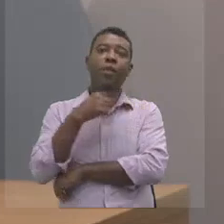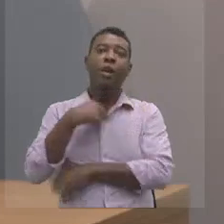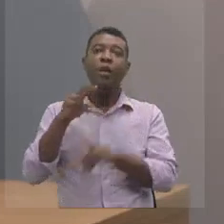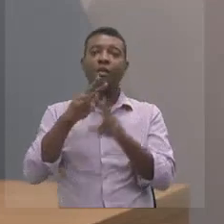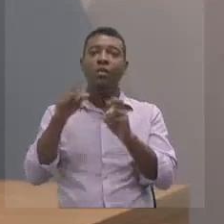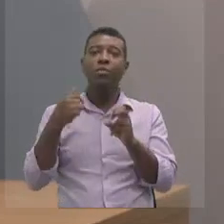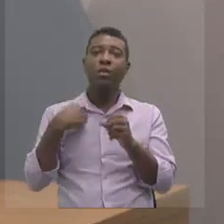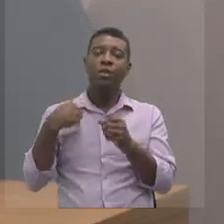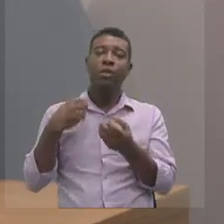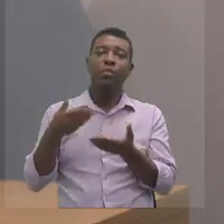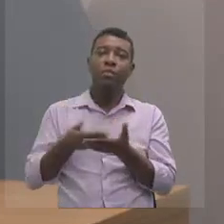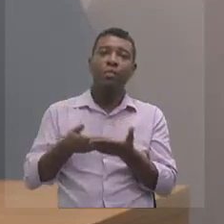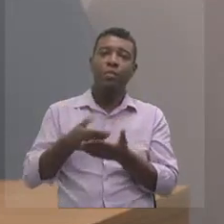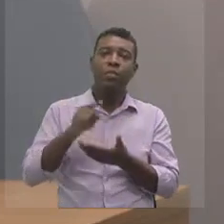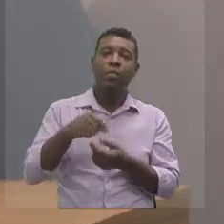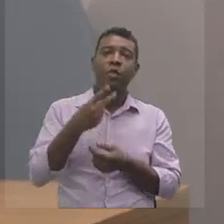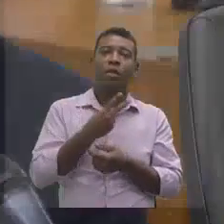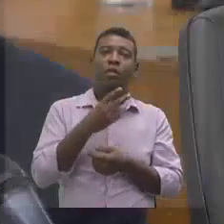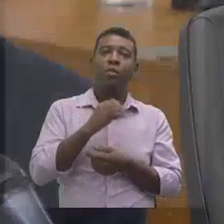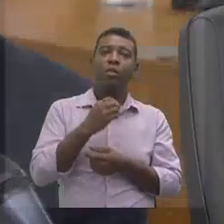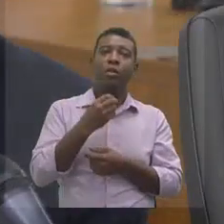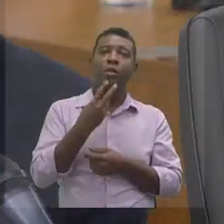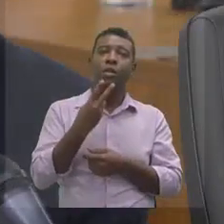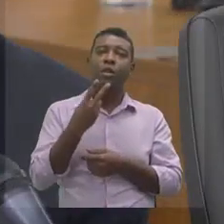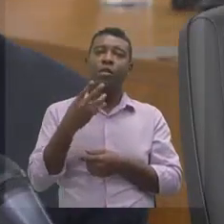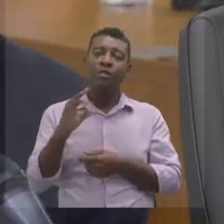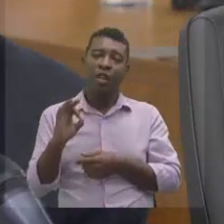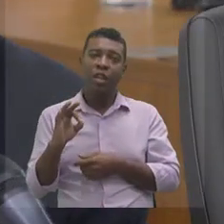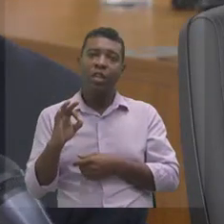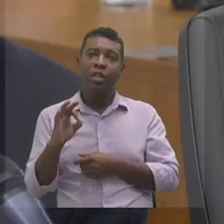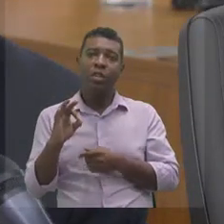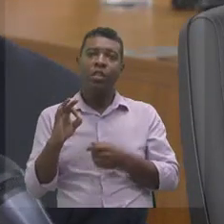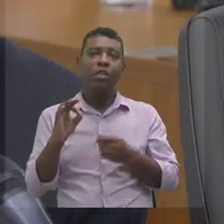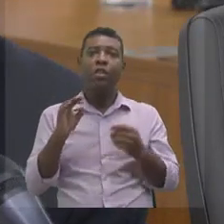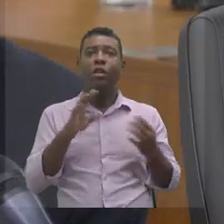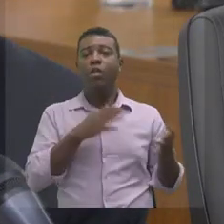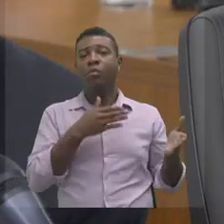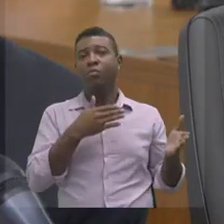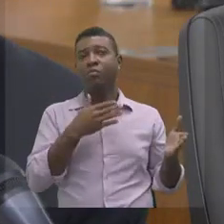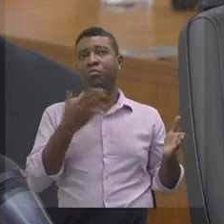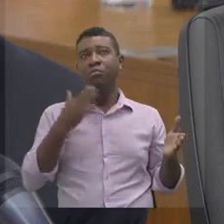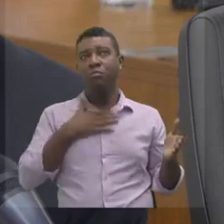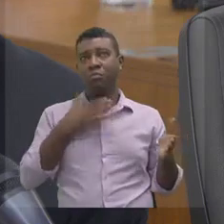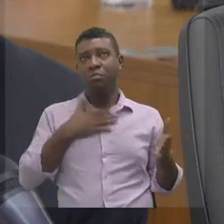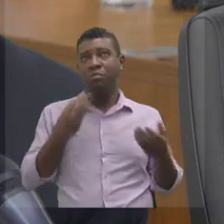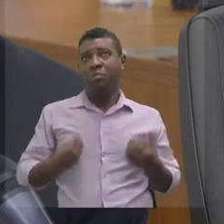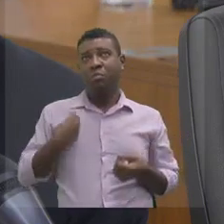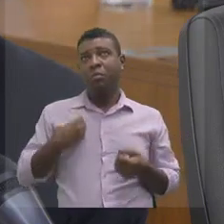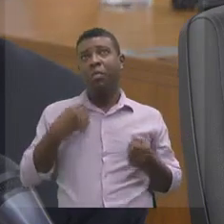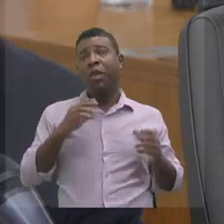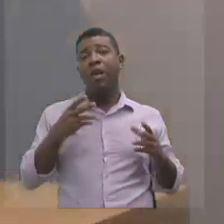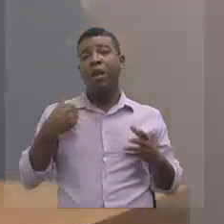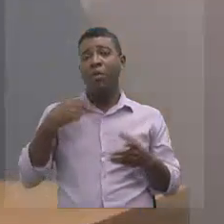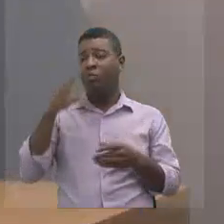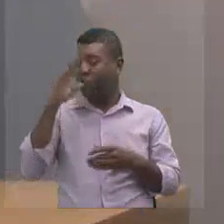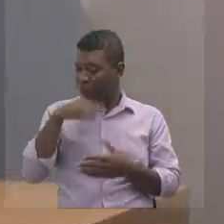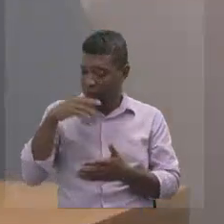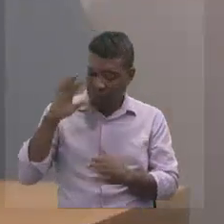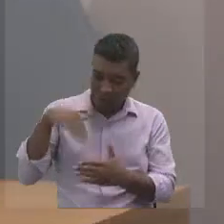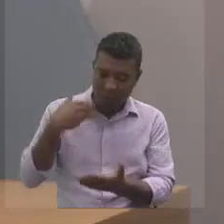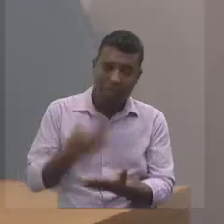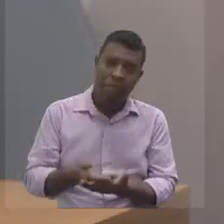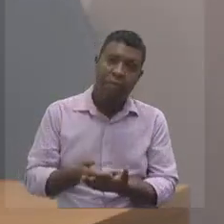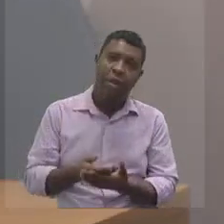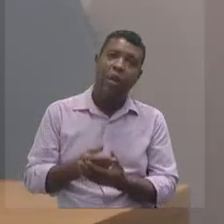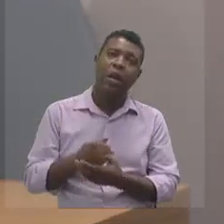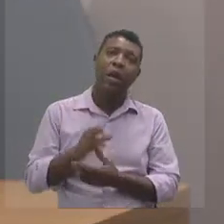este 2020 ou seja durante todo o meu mandato passado e persisto nele o rendimento médio